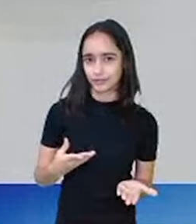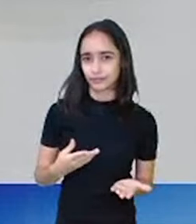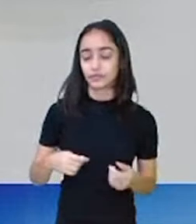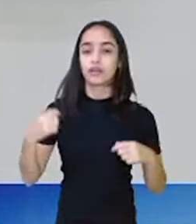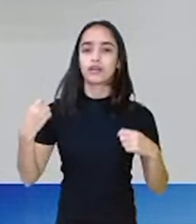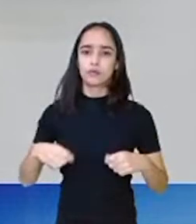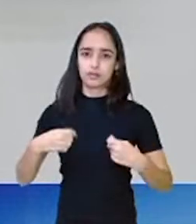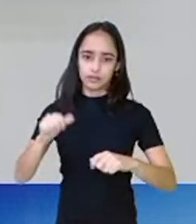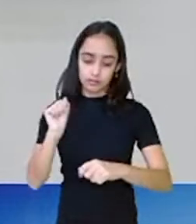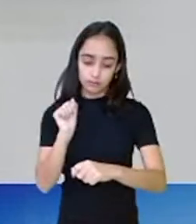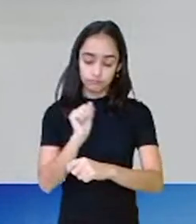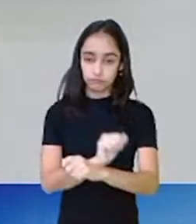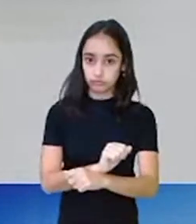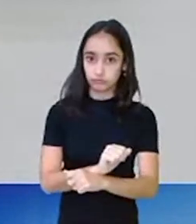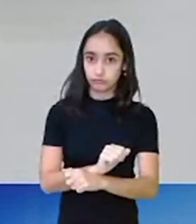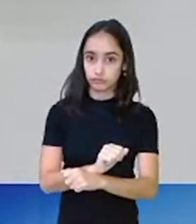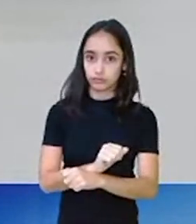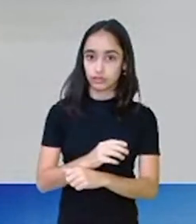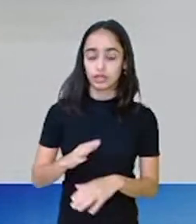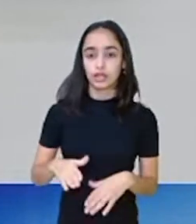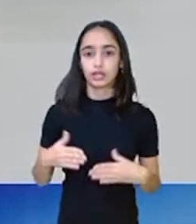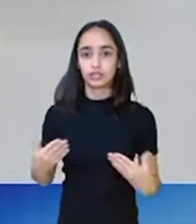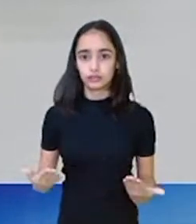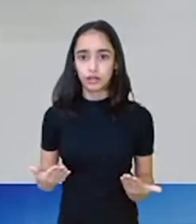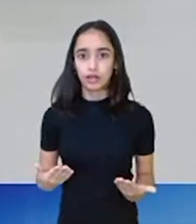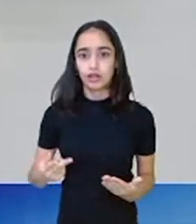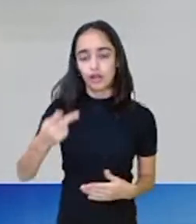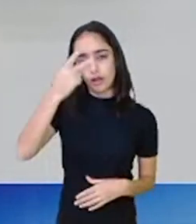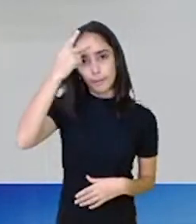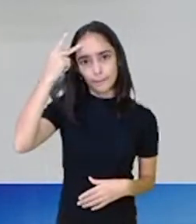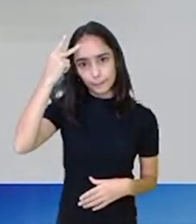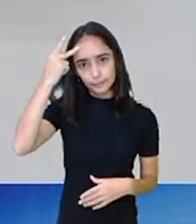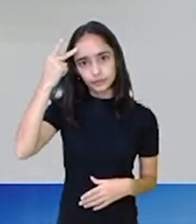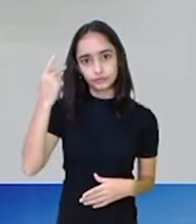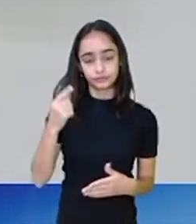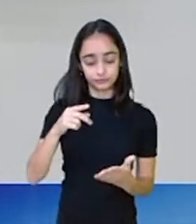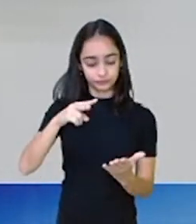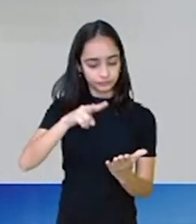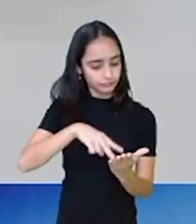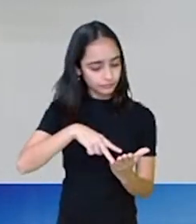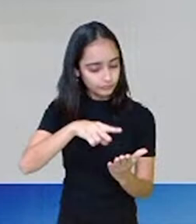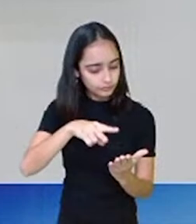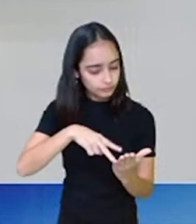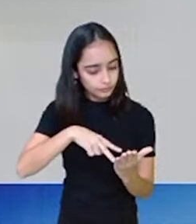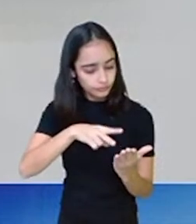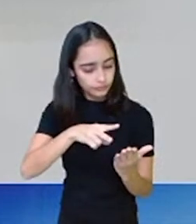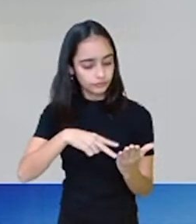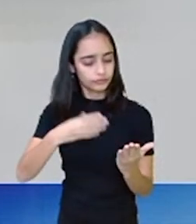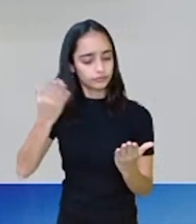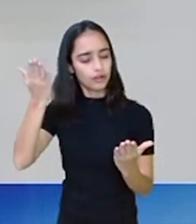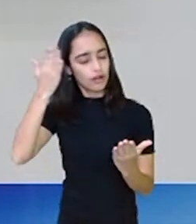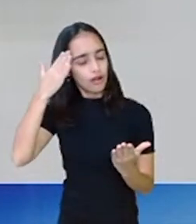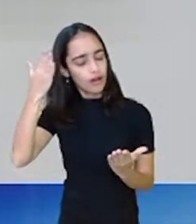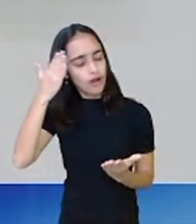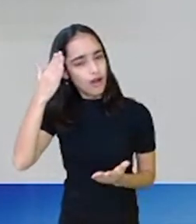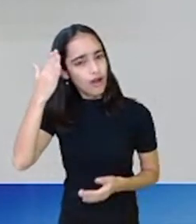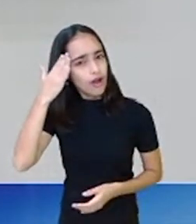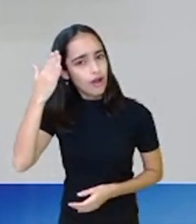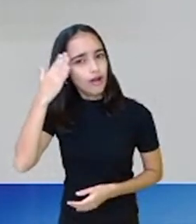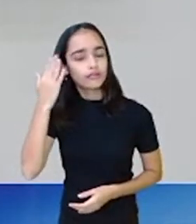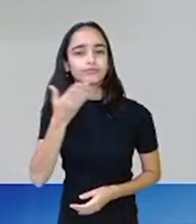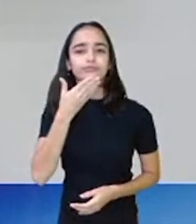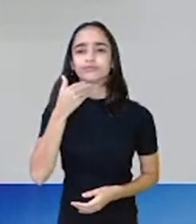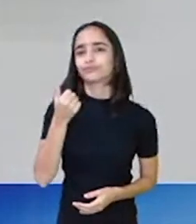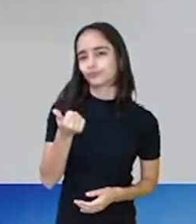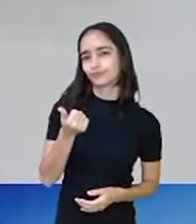o ouvinte, o que está lendo, ter um momento aí de entendimento. do que